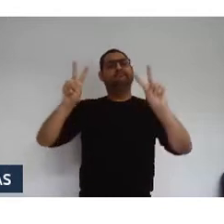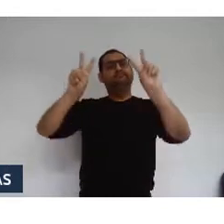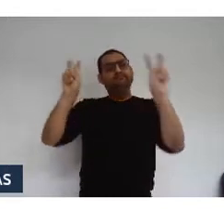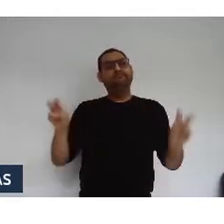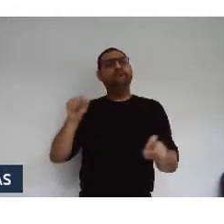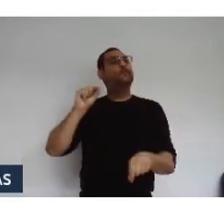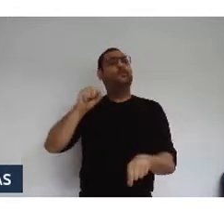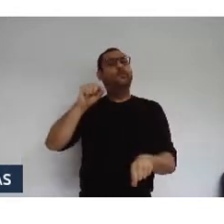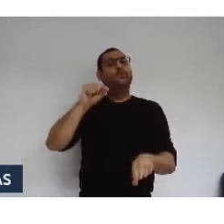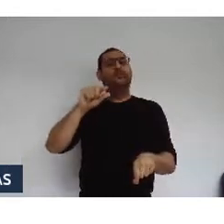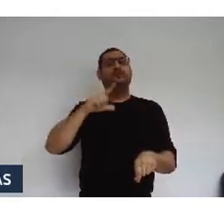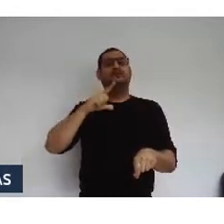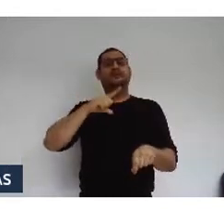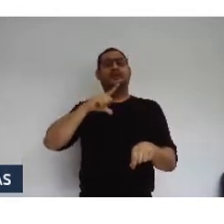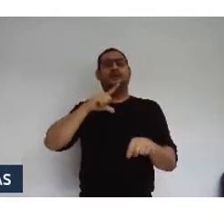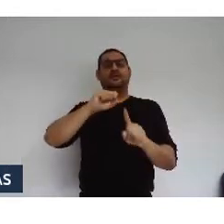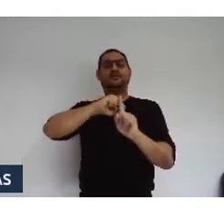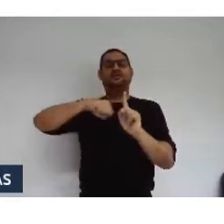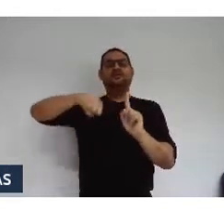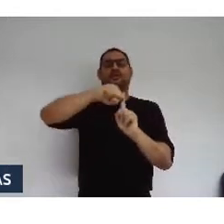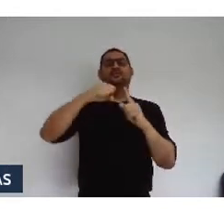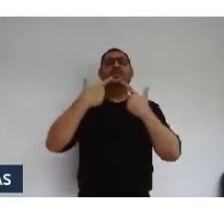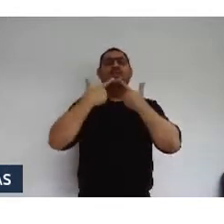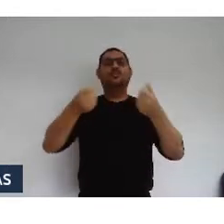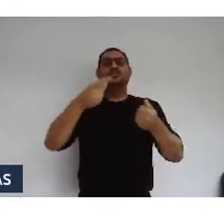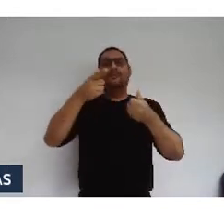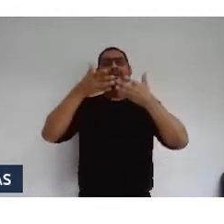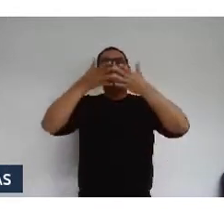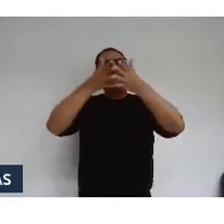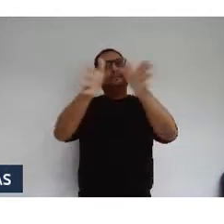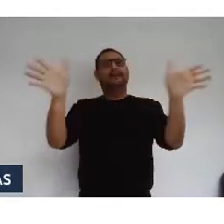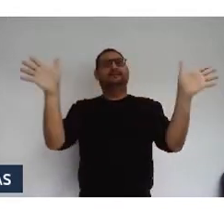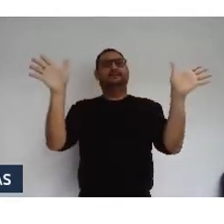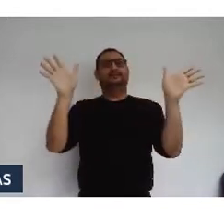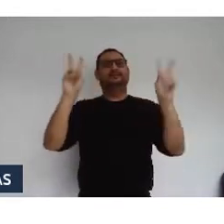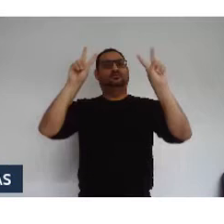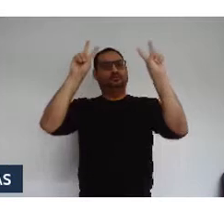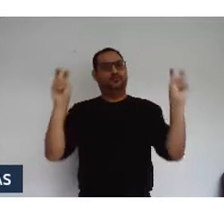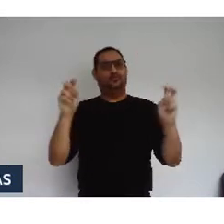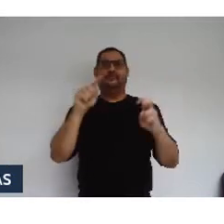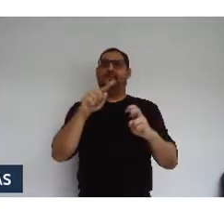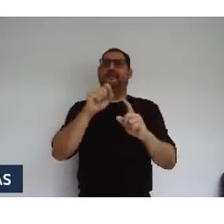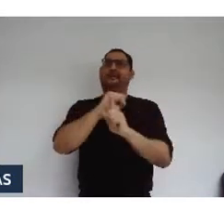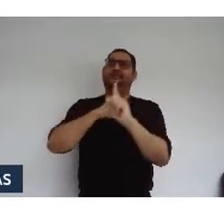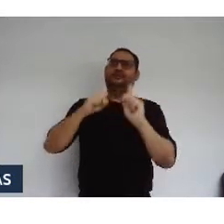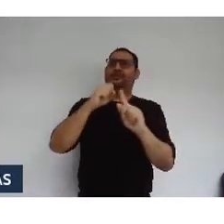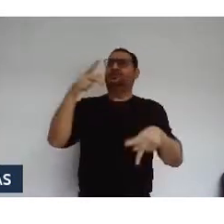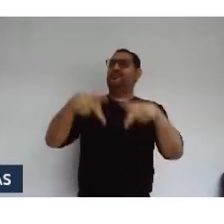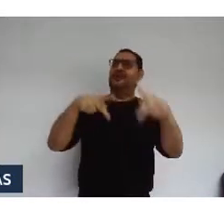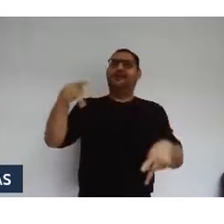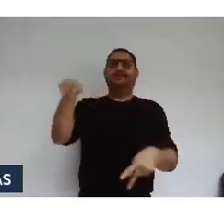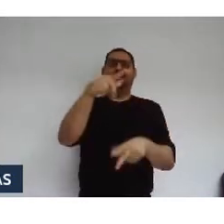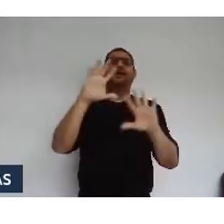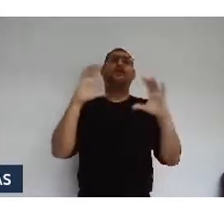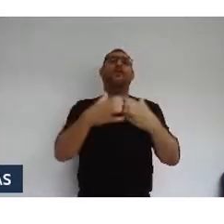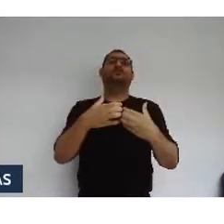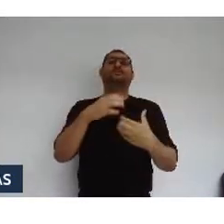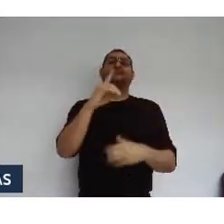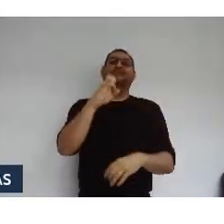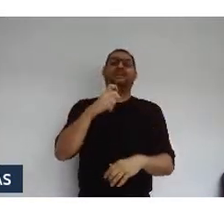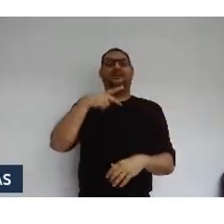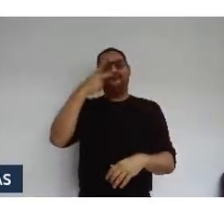expande o foco da sociolinguística de grupos de falantes, ou, por exemplo, na comunidade de fala, para